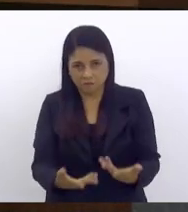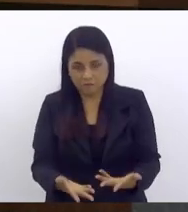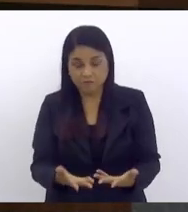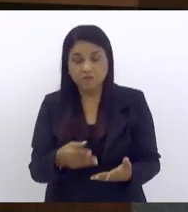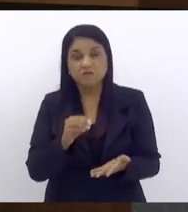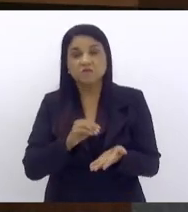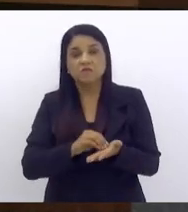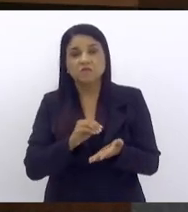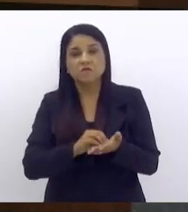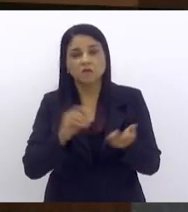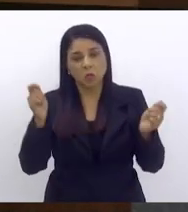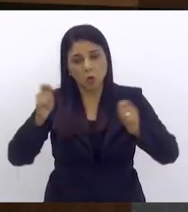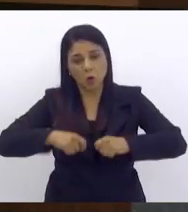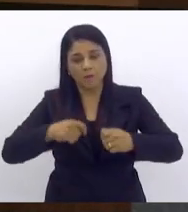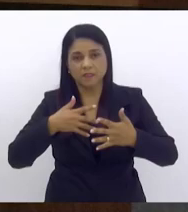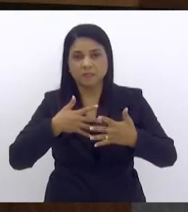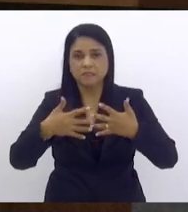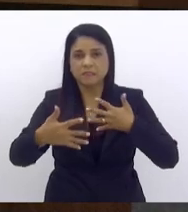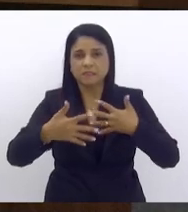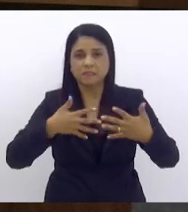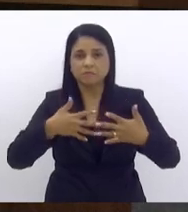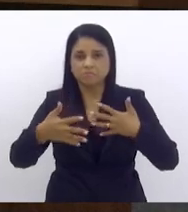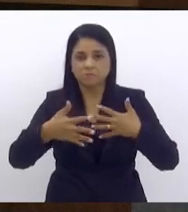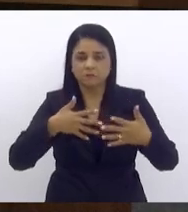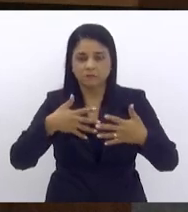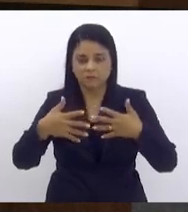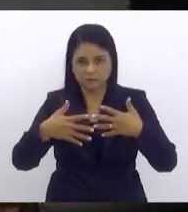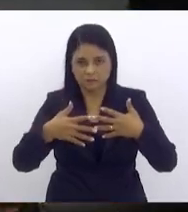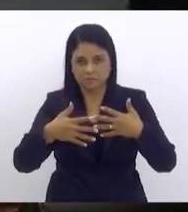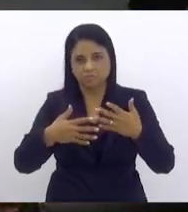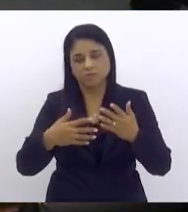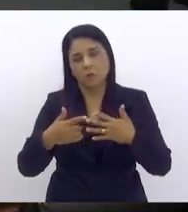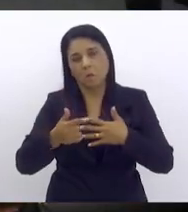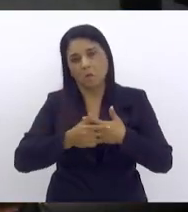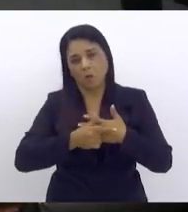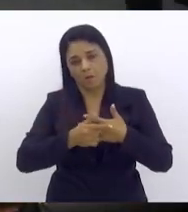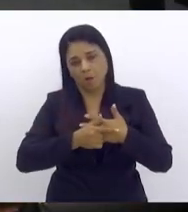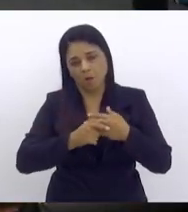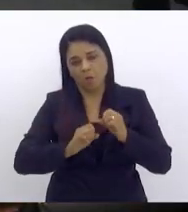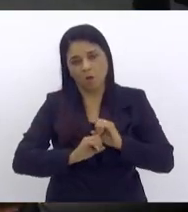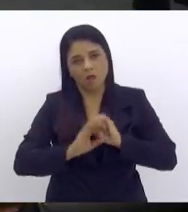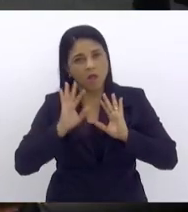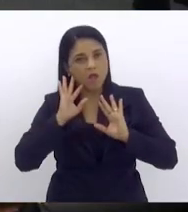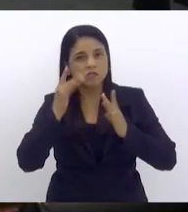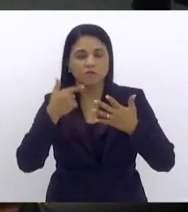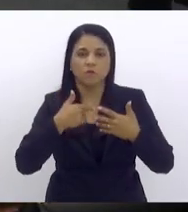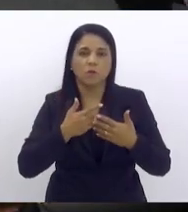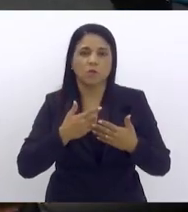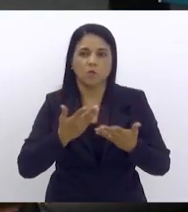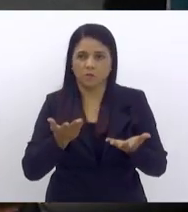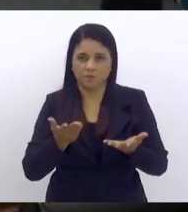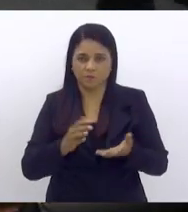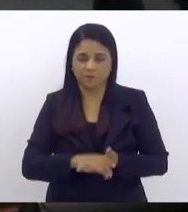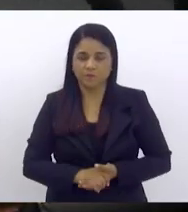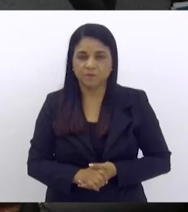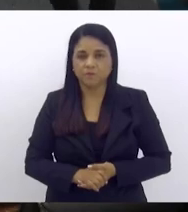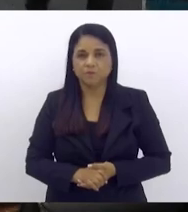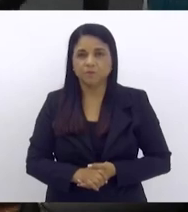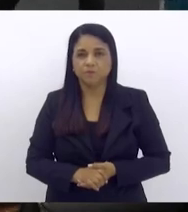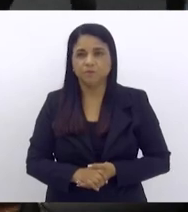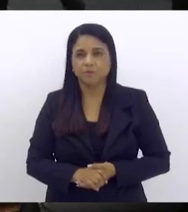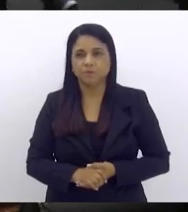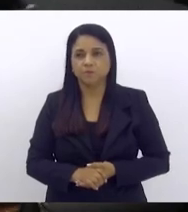faltando competência e transparência para que esse processo saia do papel. Tia Ju, um minutinho. Só para dizer que eu